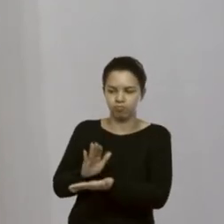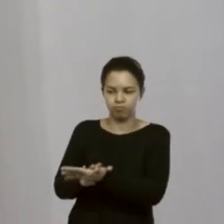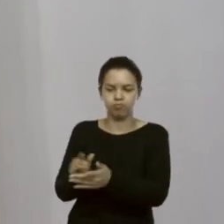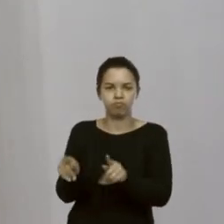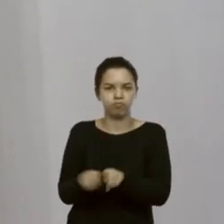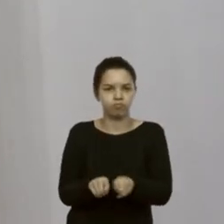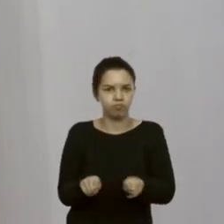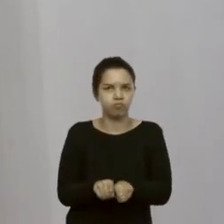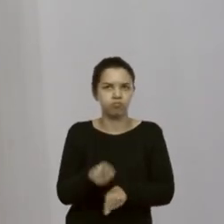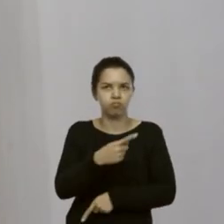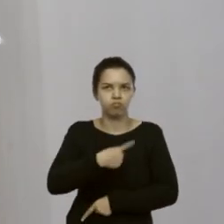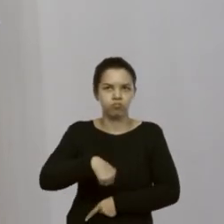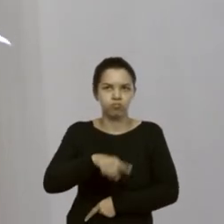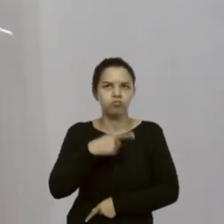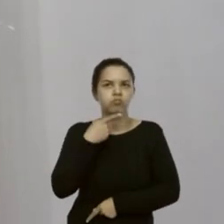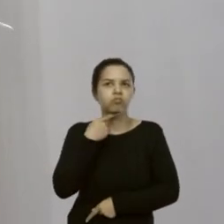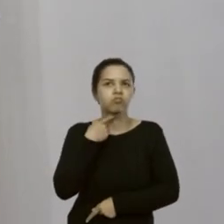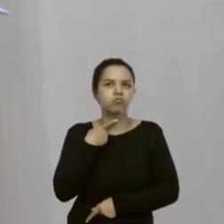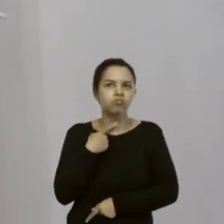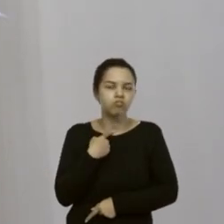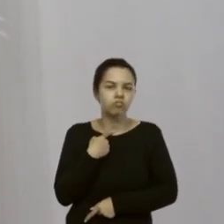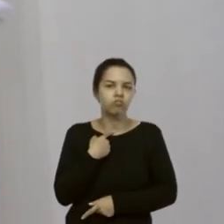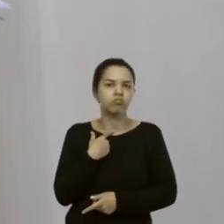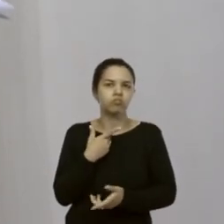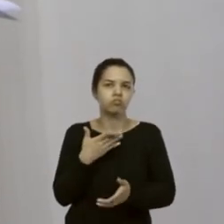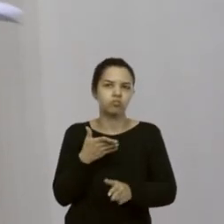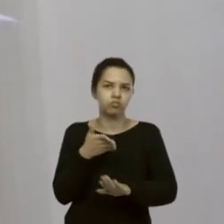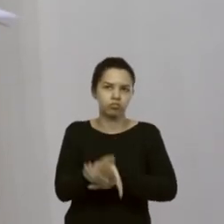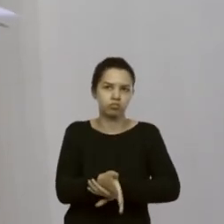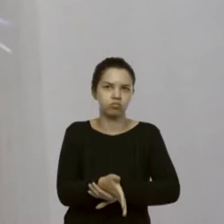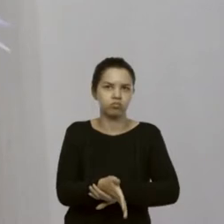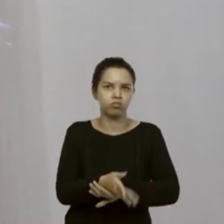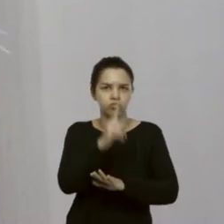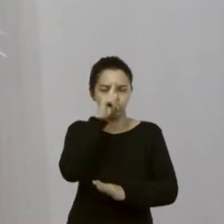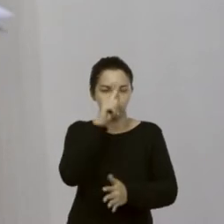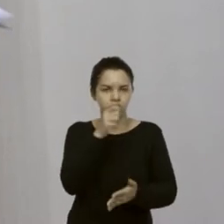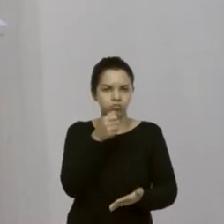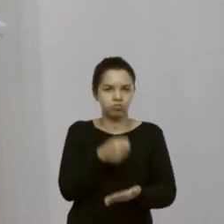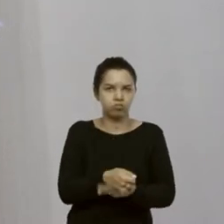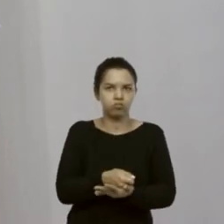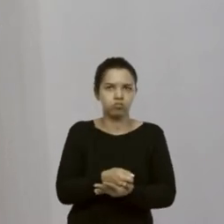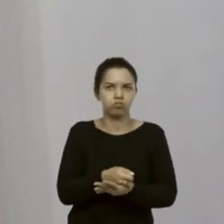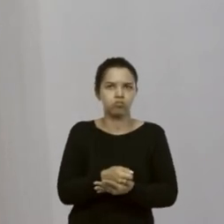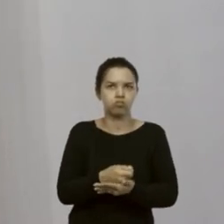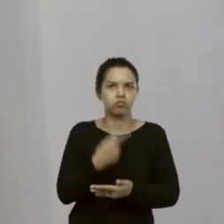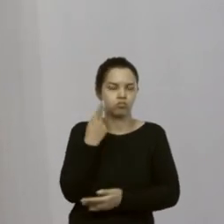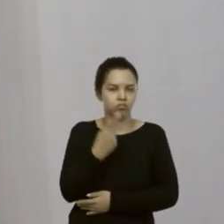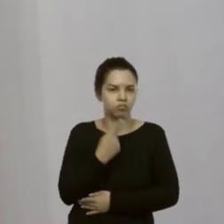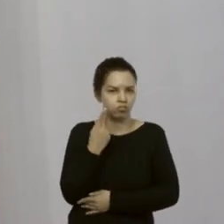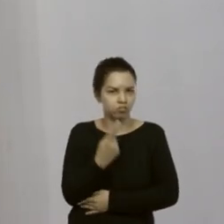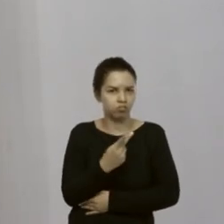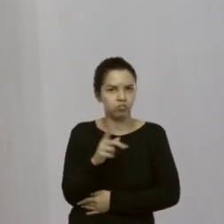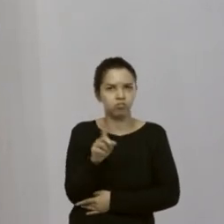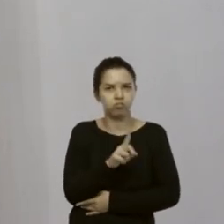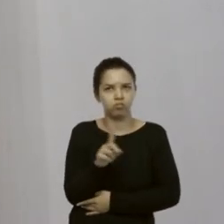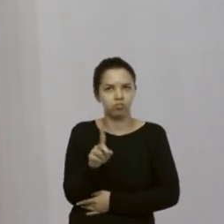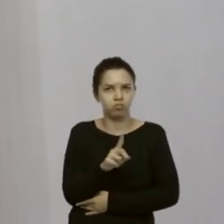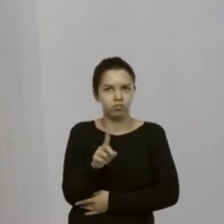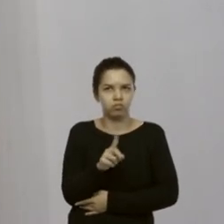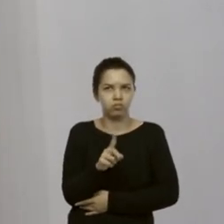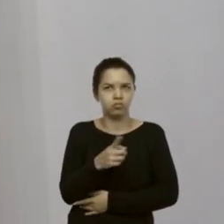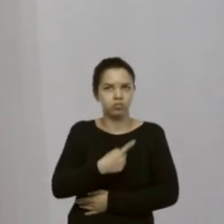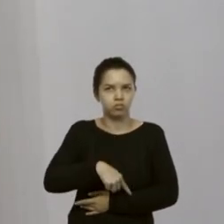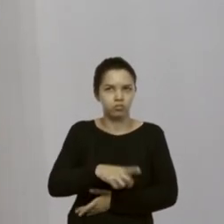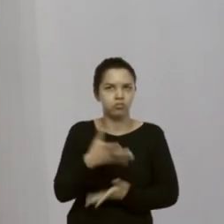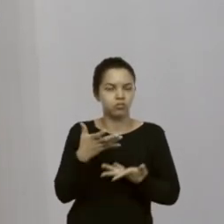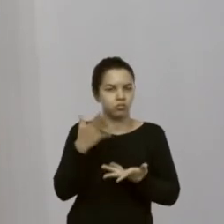nossa intenção não é interferir nas decisões do Parlamento e muito menos do Executivo, mas entendemos